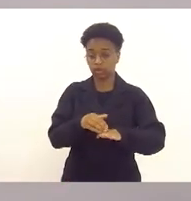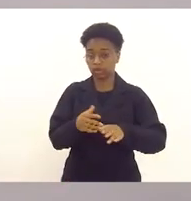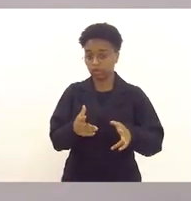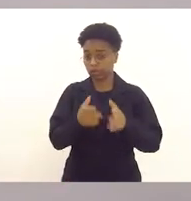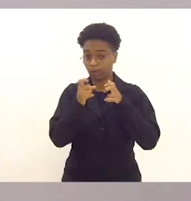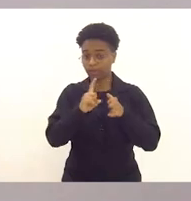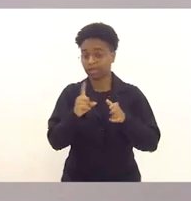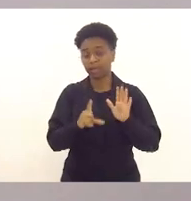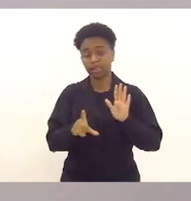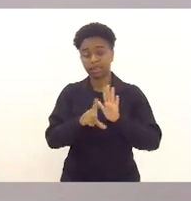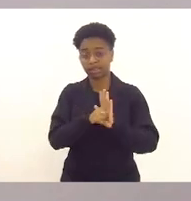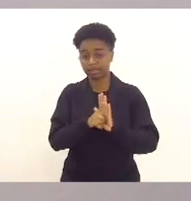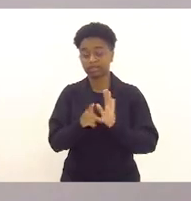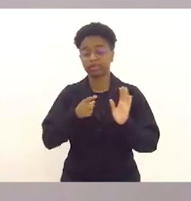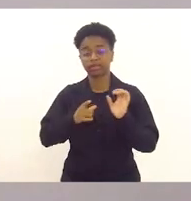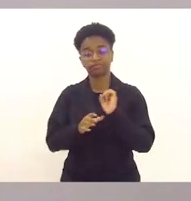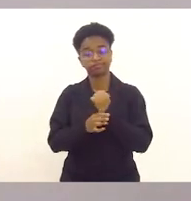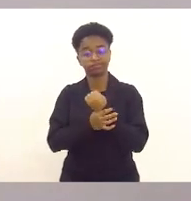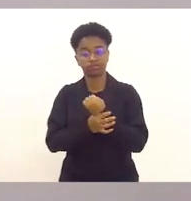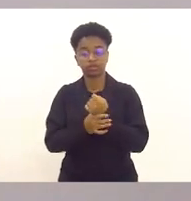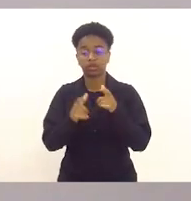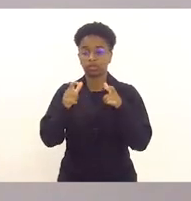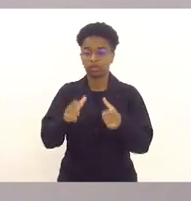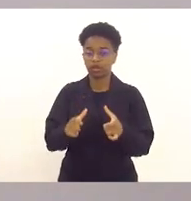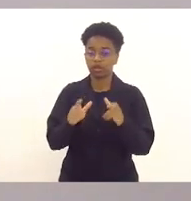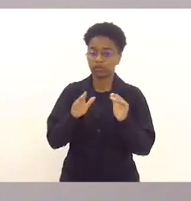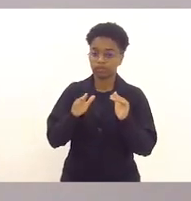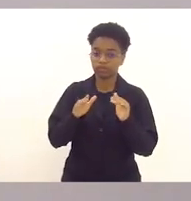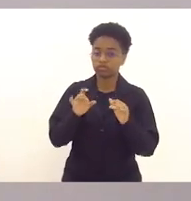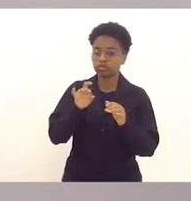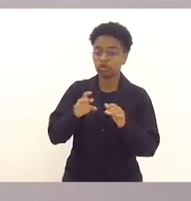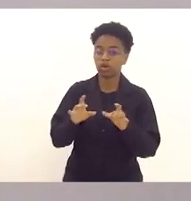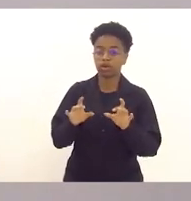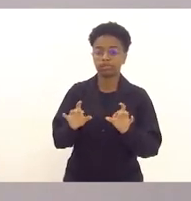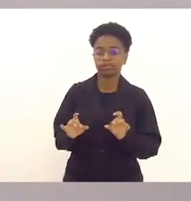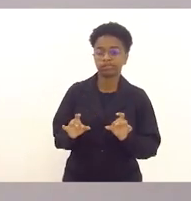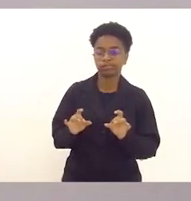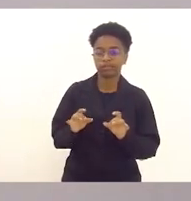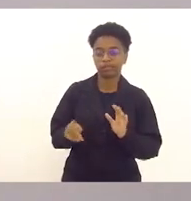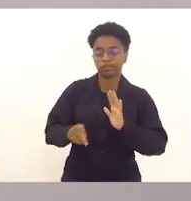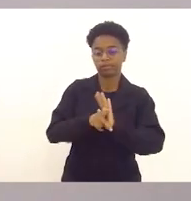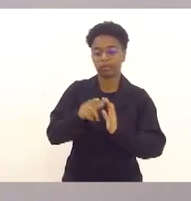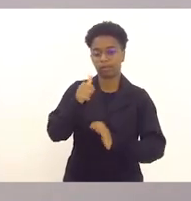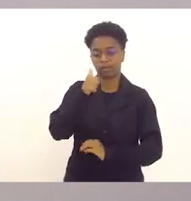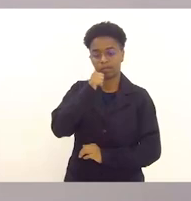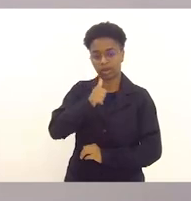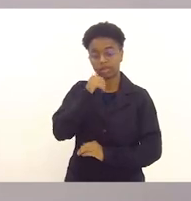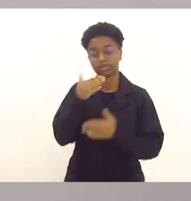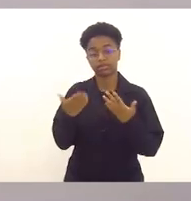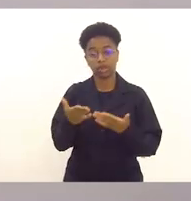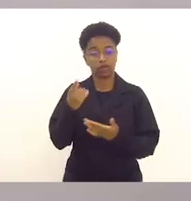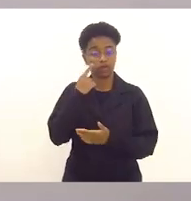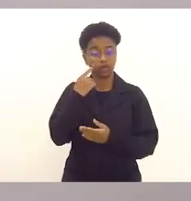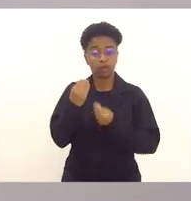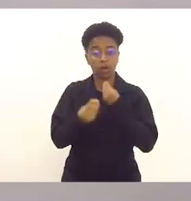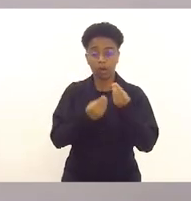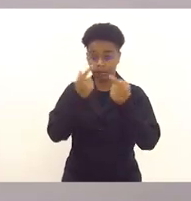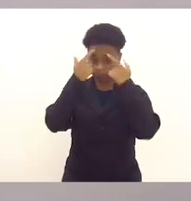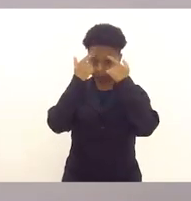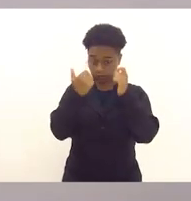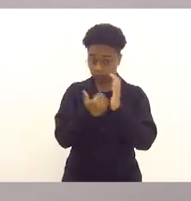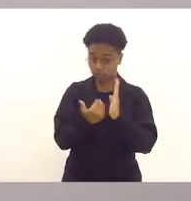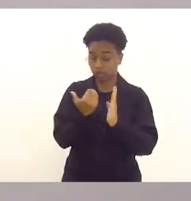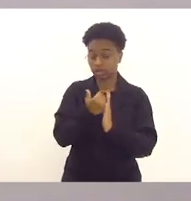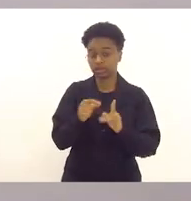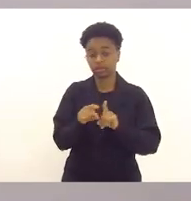os os vagões e os espaços para as mulheres Então olha o tamanho da violência e quão e